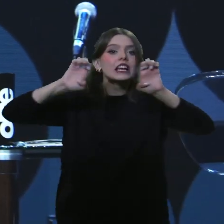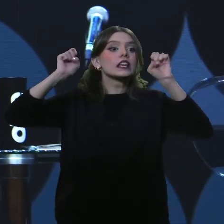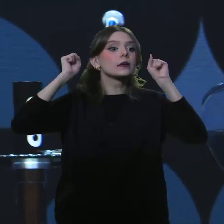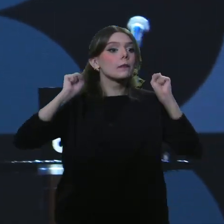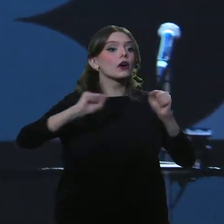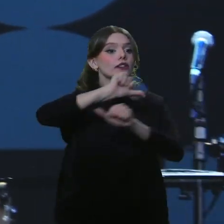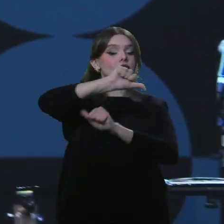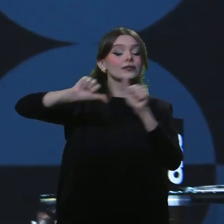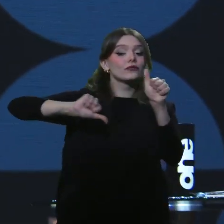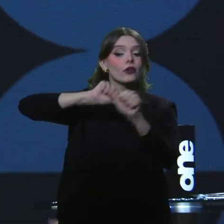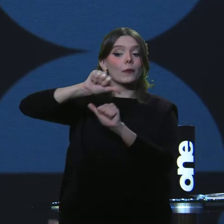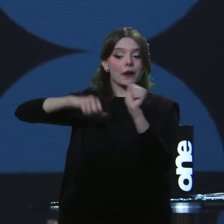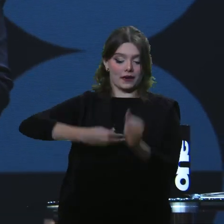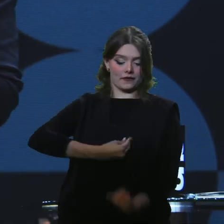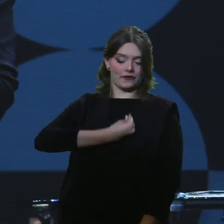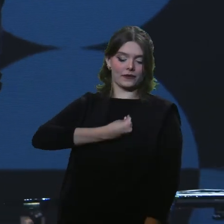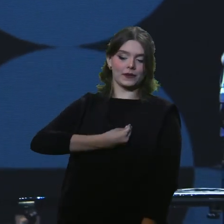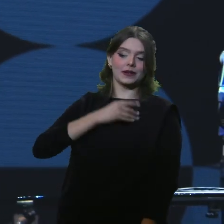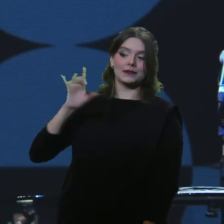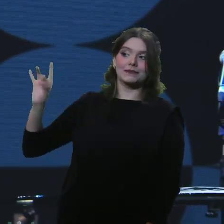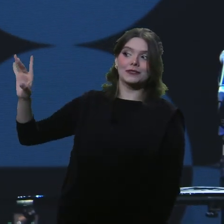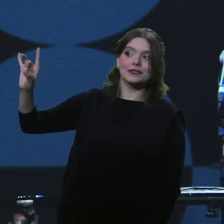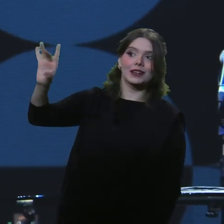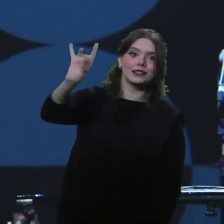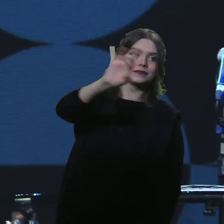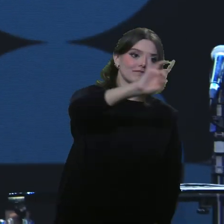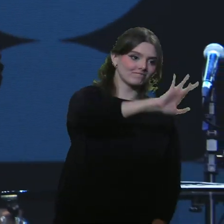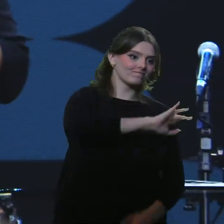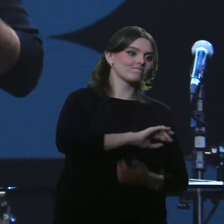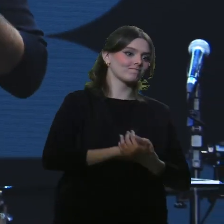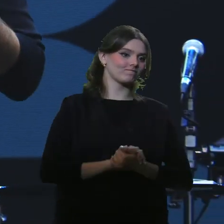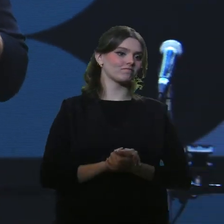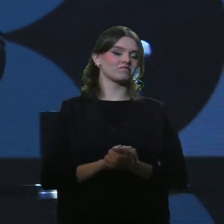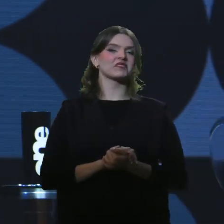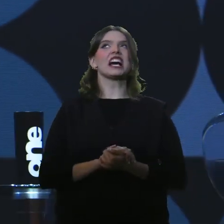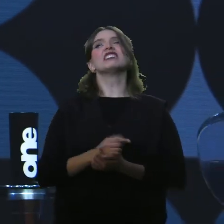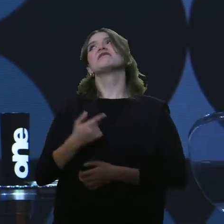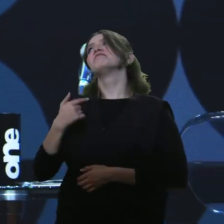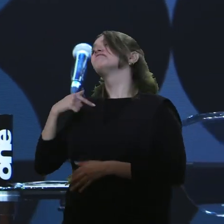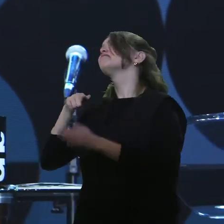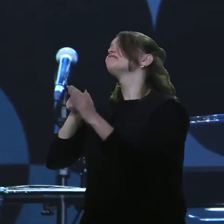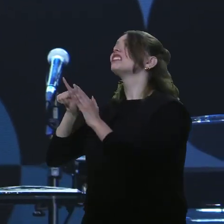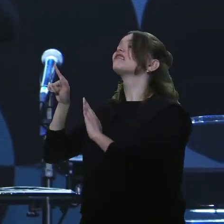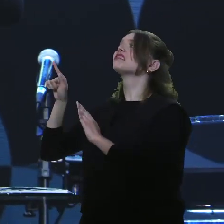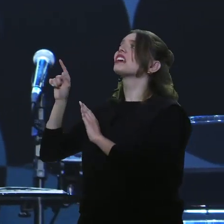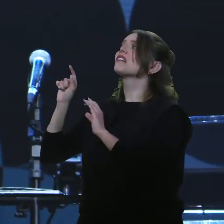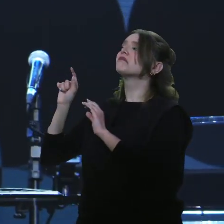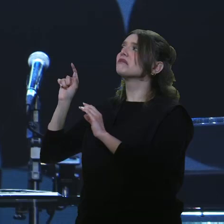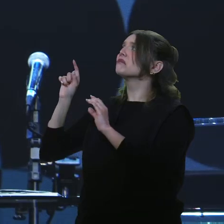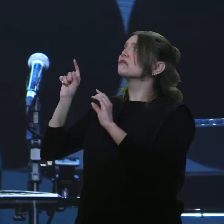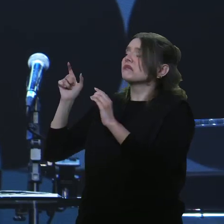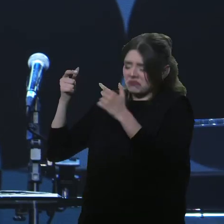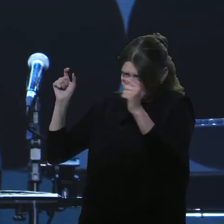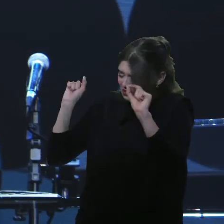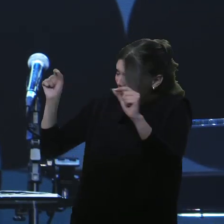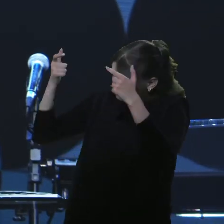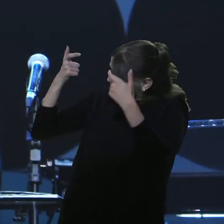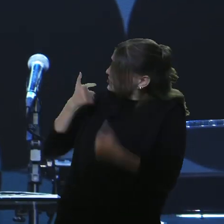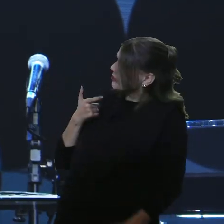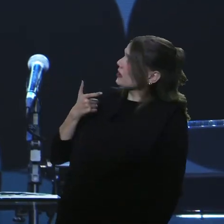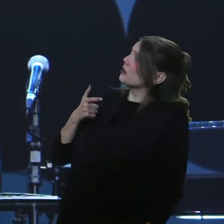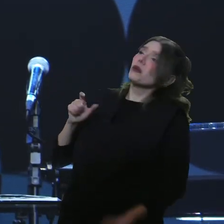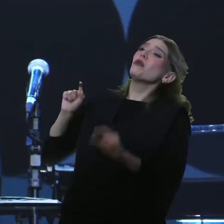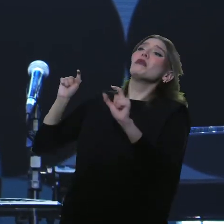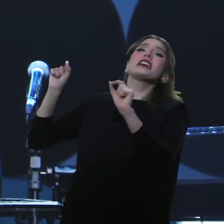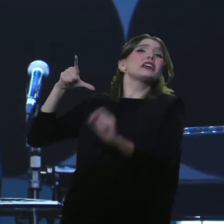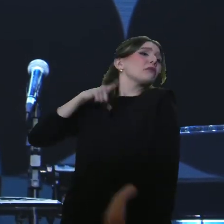isso. A gente olha em volta e pensa: Deus, o que eu tenho? Quem sou eu?